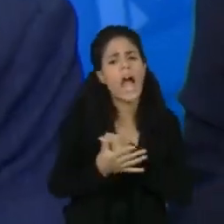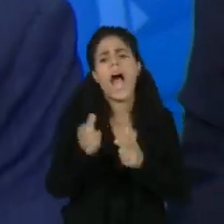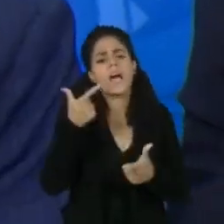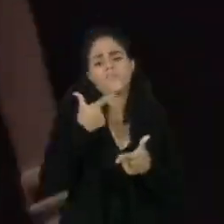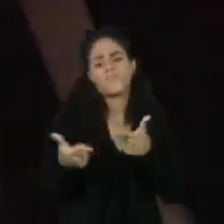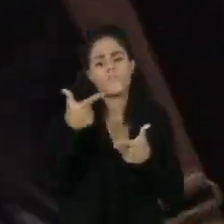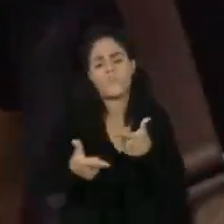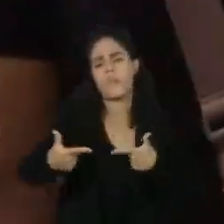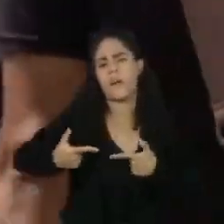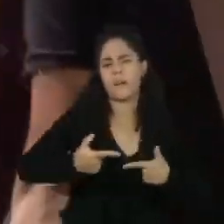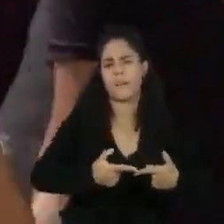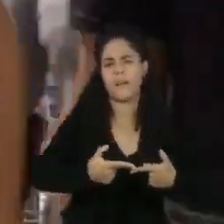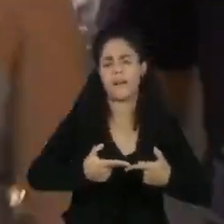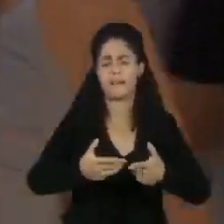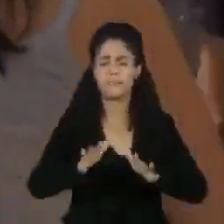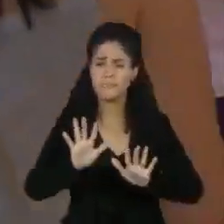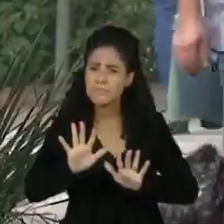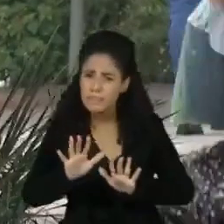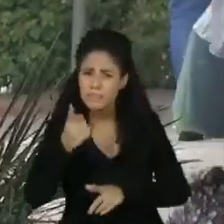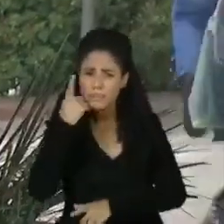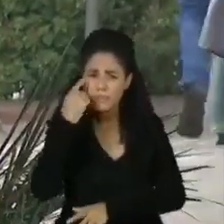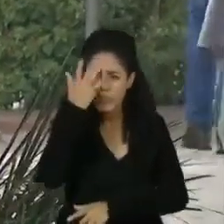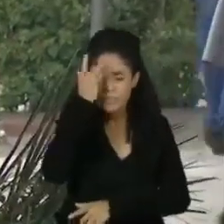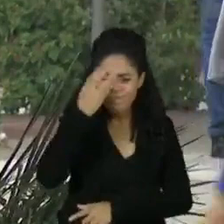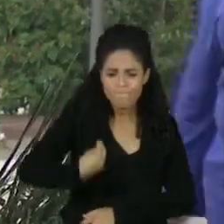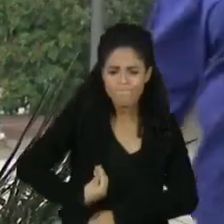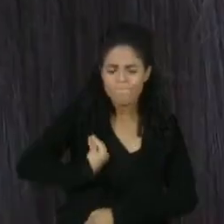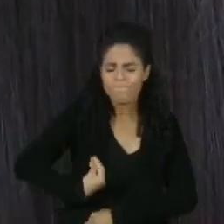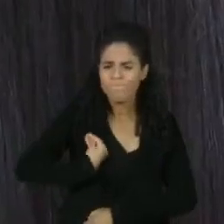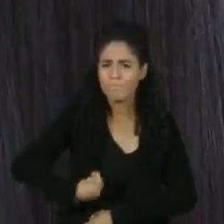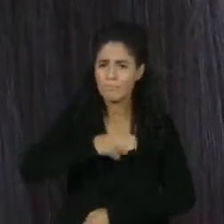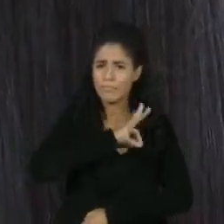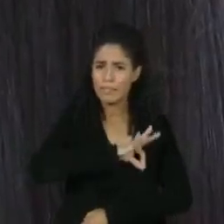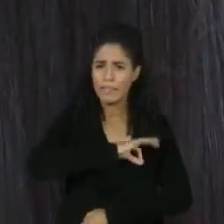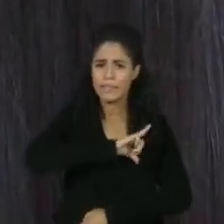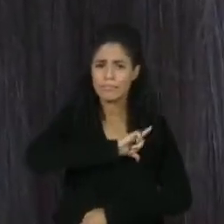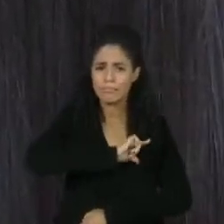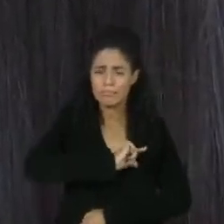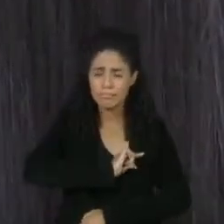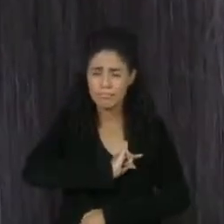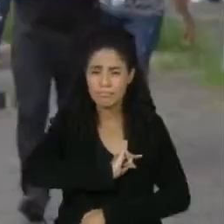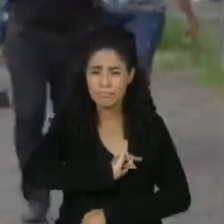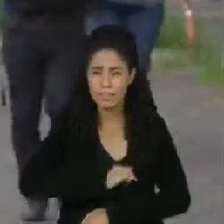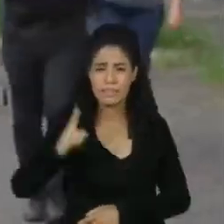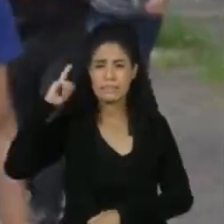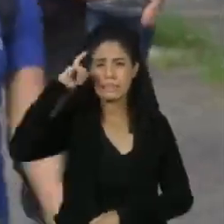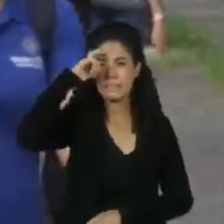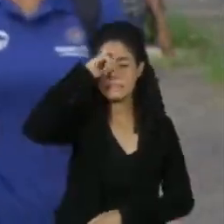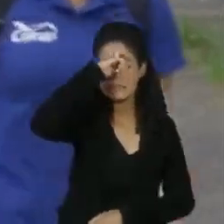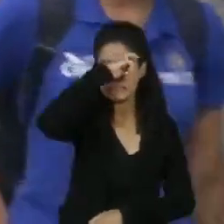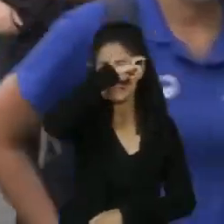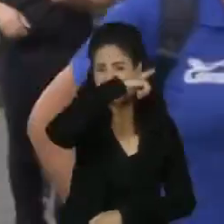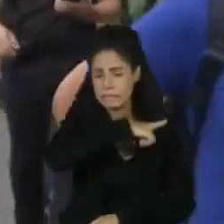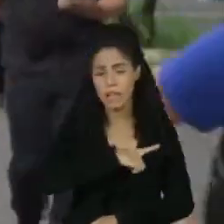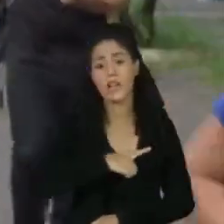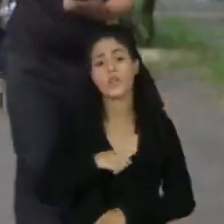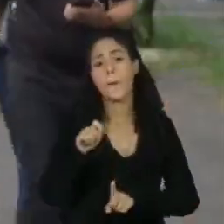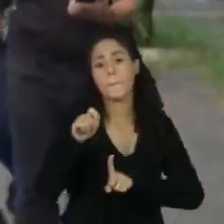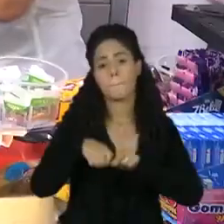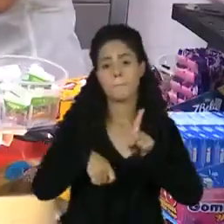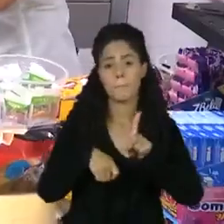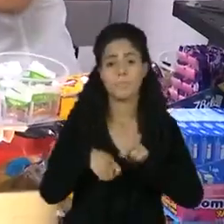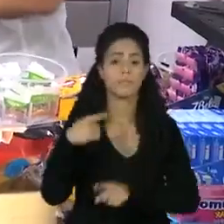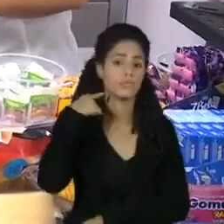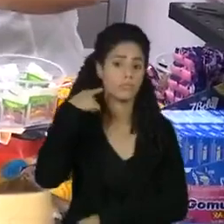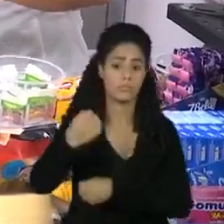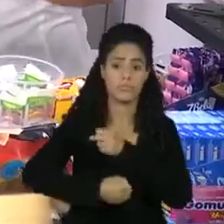na Ucrânia. Para quem tenta sobreviver com o mínimo, a corrosão nos salários é visível. Em maio de 2020, a